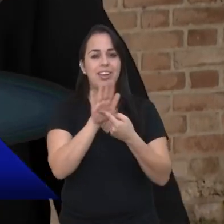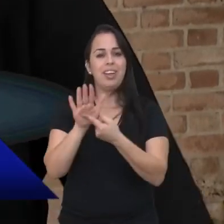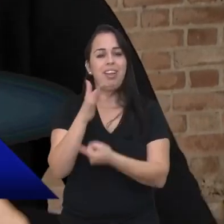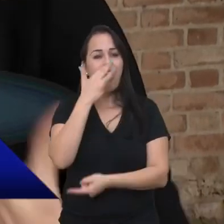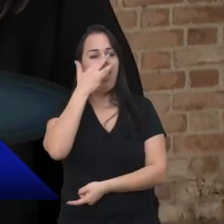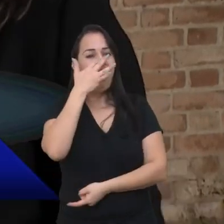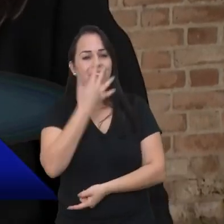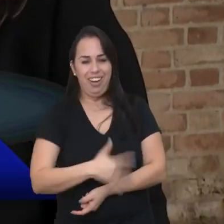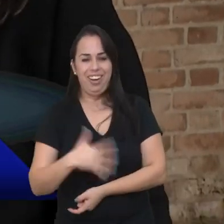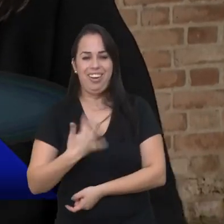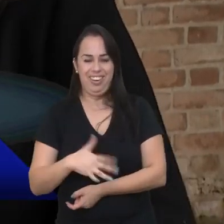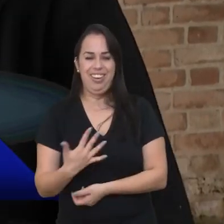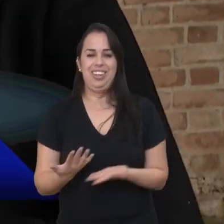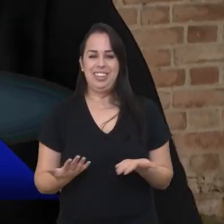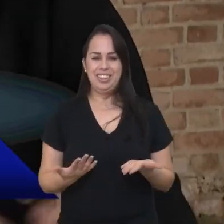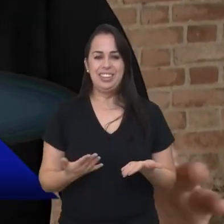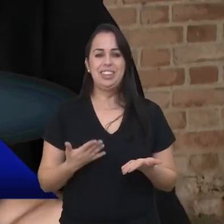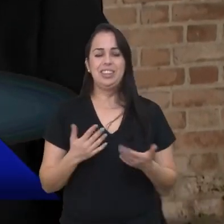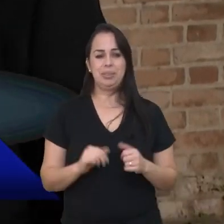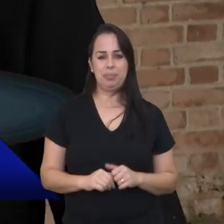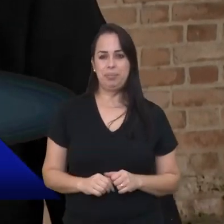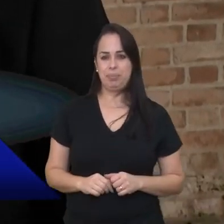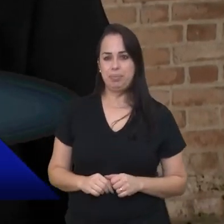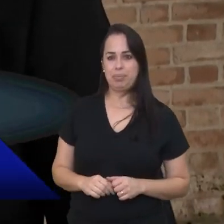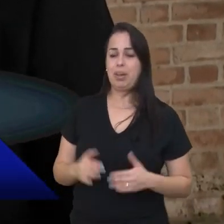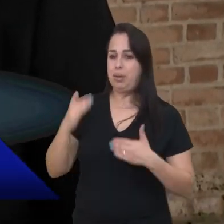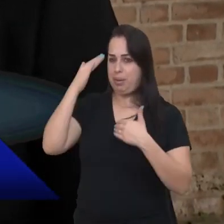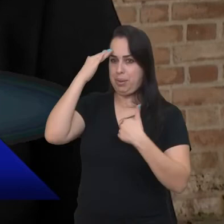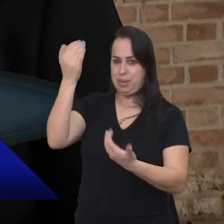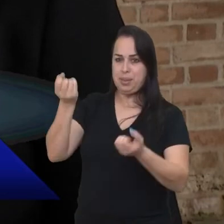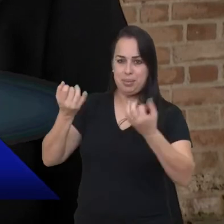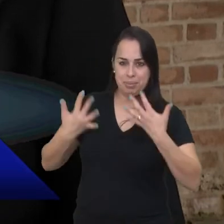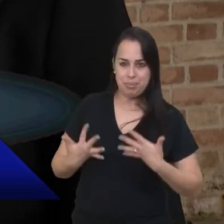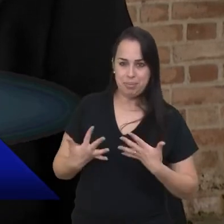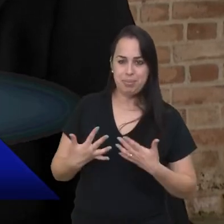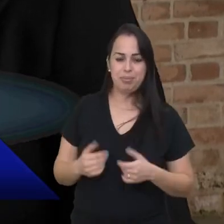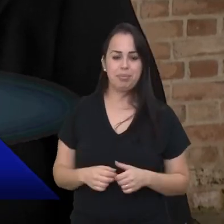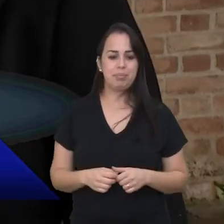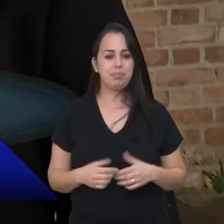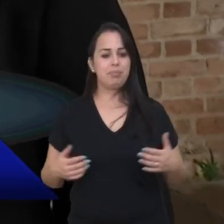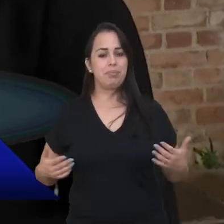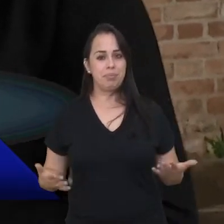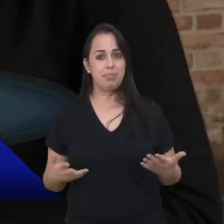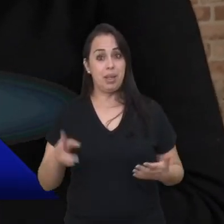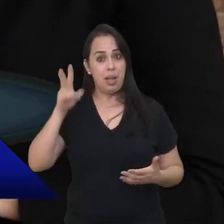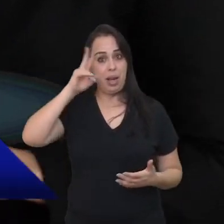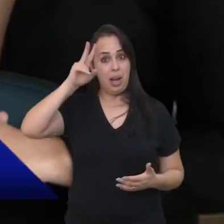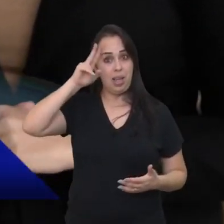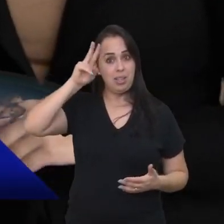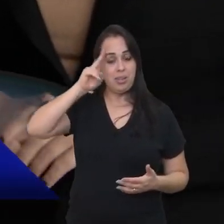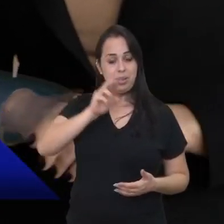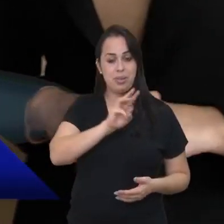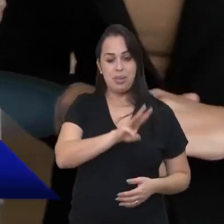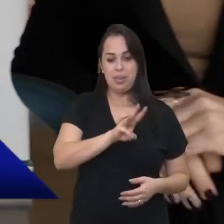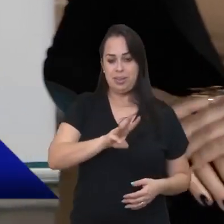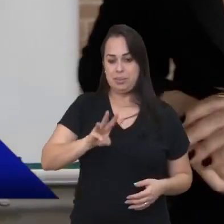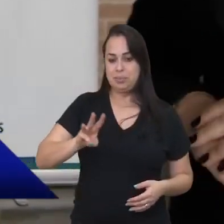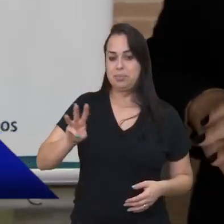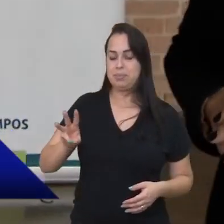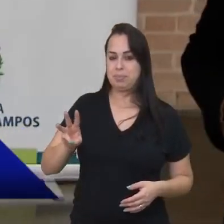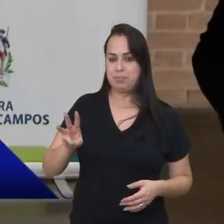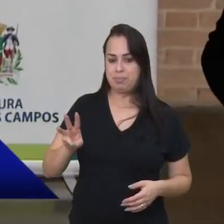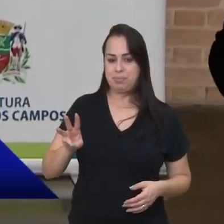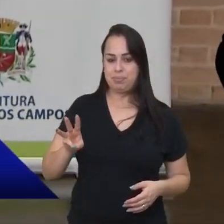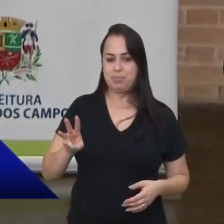segmentos, encantar todo o público de diversas atividades. Muito obrigada pelas informações, Flávia. Pessoal, relembrando